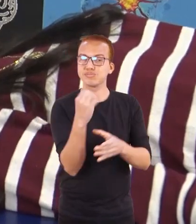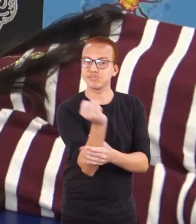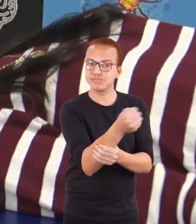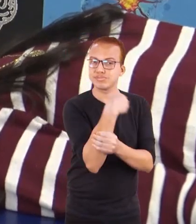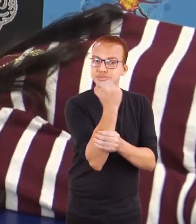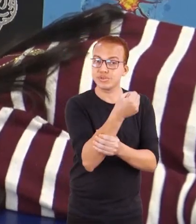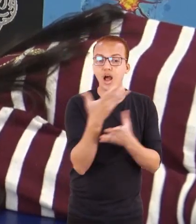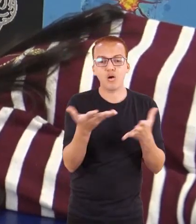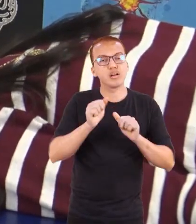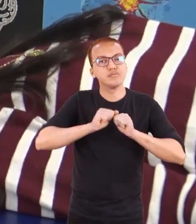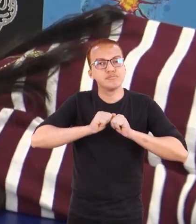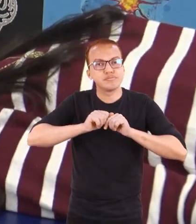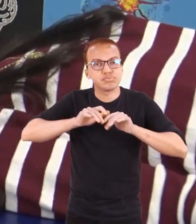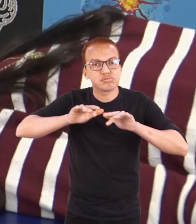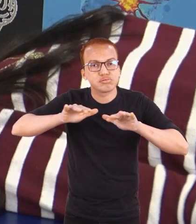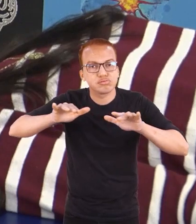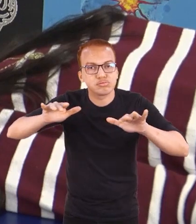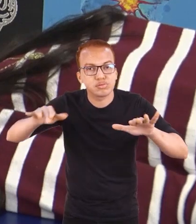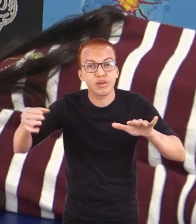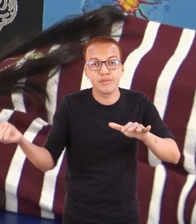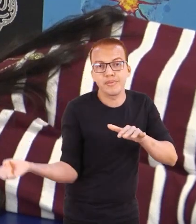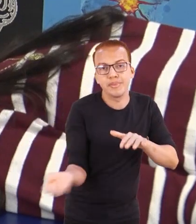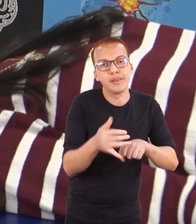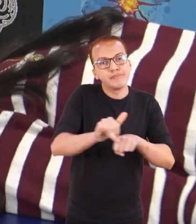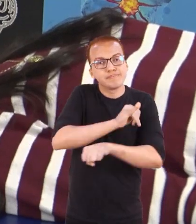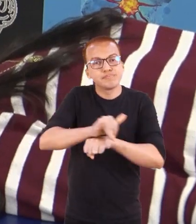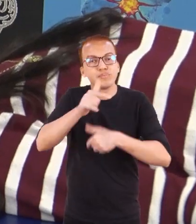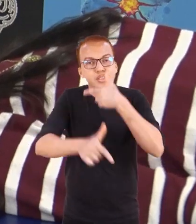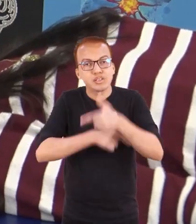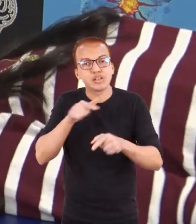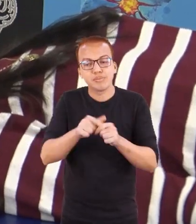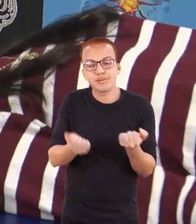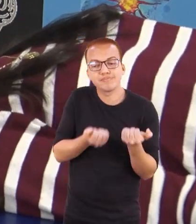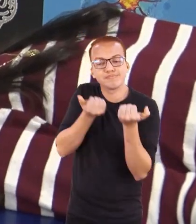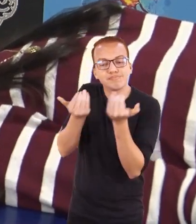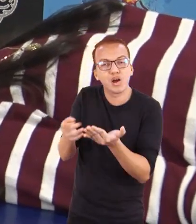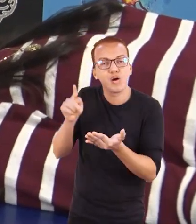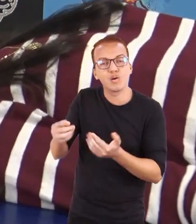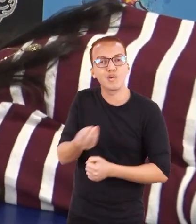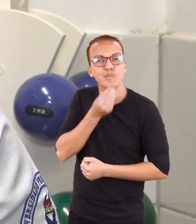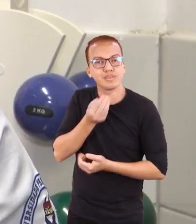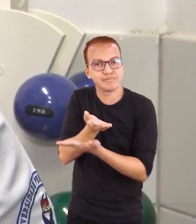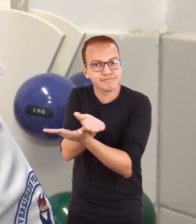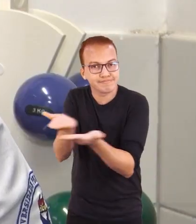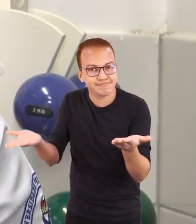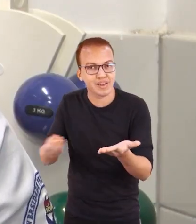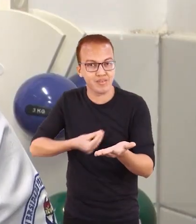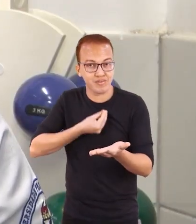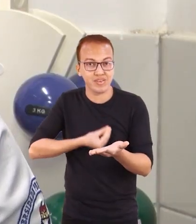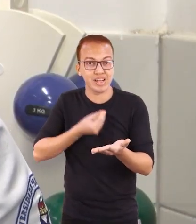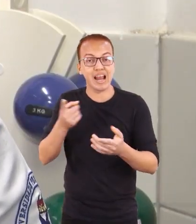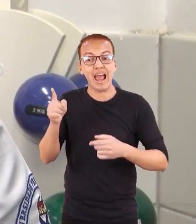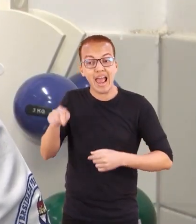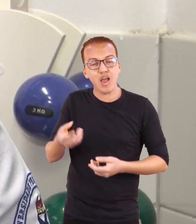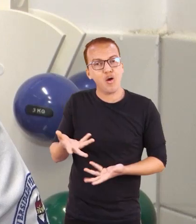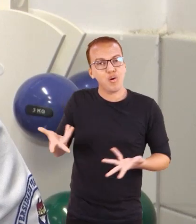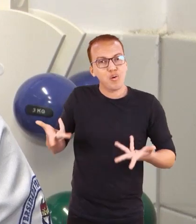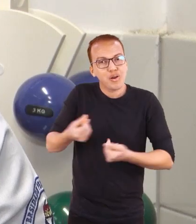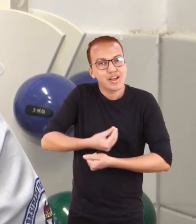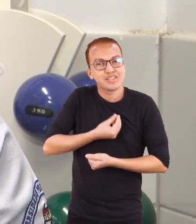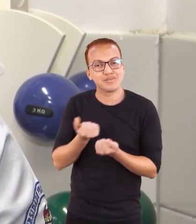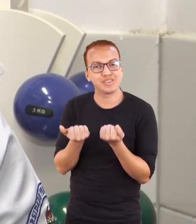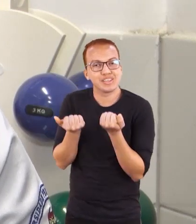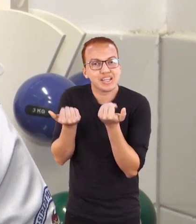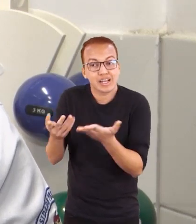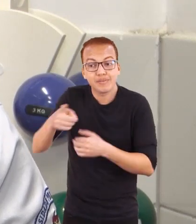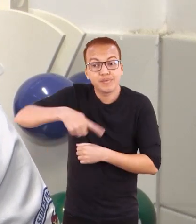estado, disseminar essa área e gerar oportunidade para os pacientes. É a devolução realmente da qualidade de